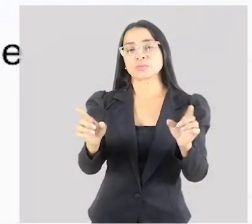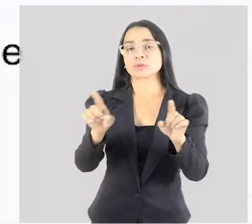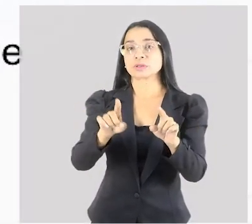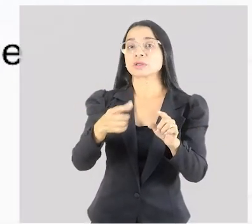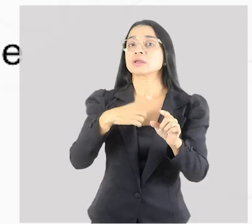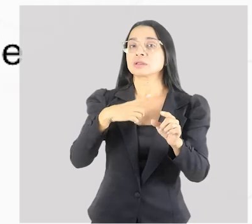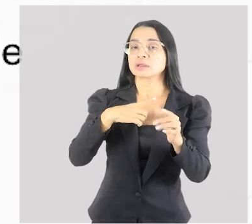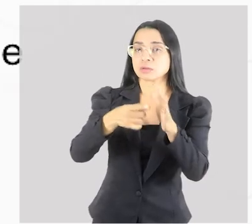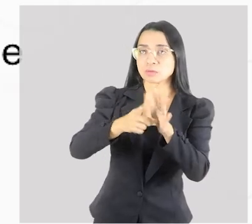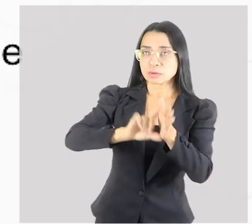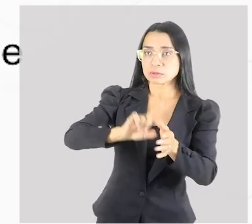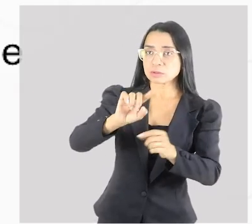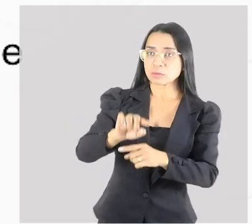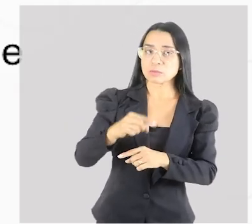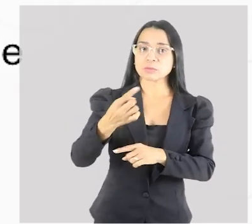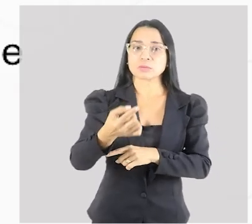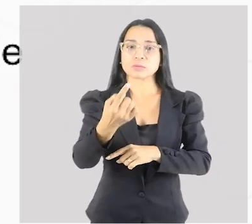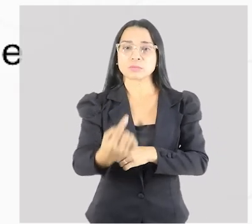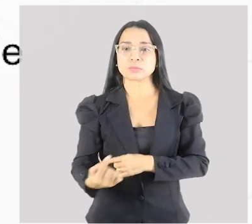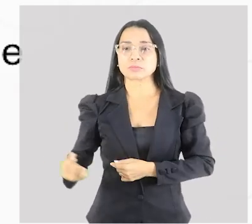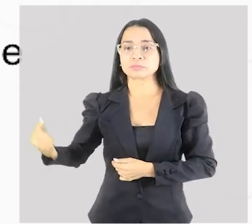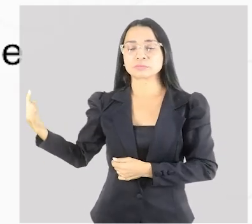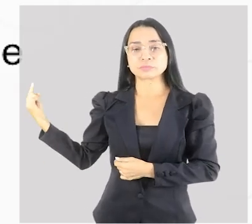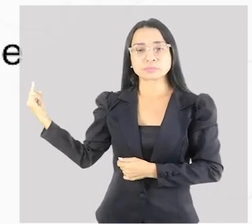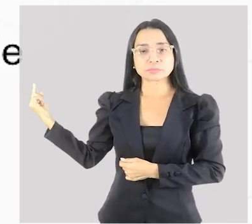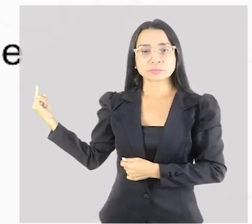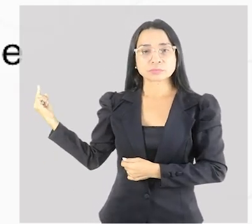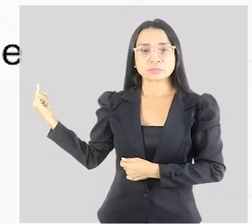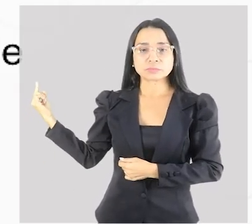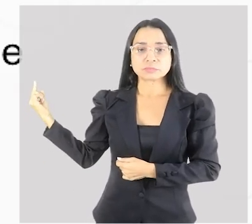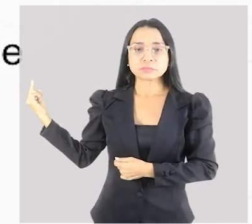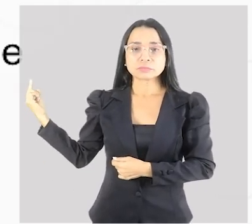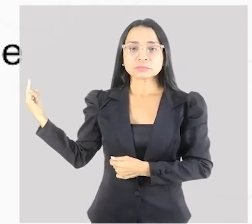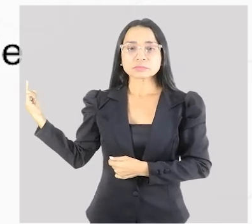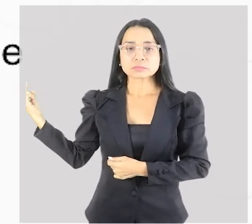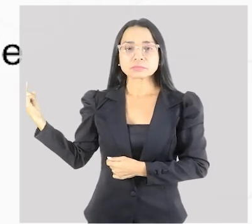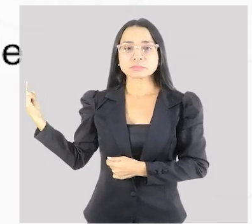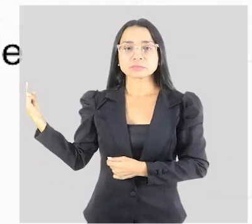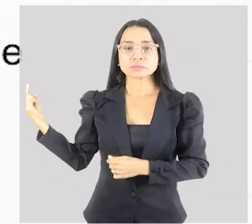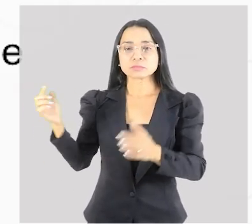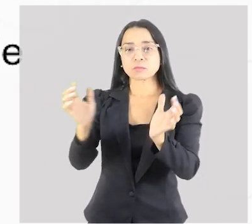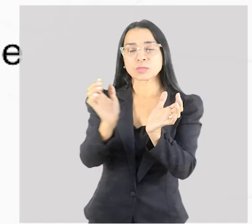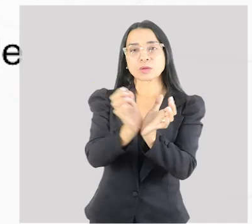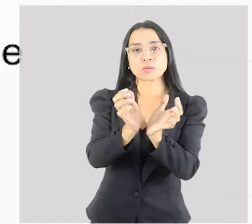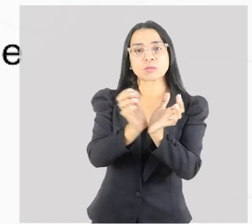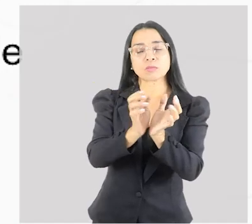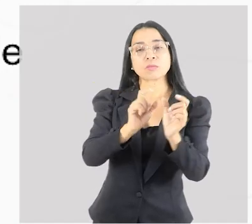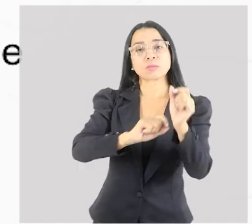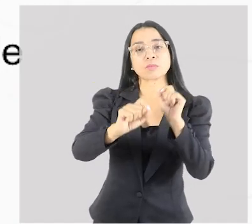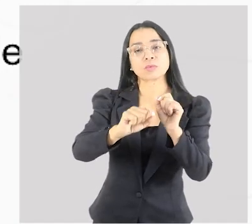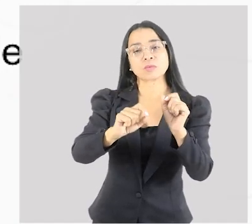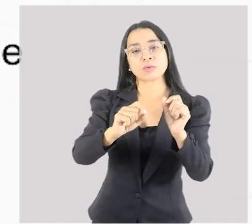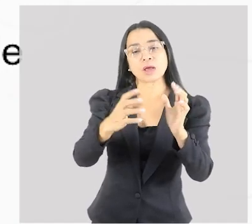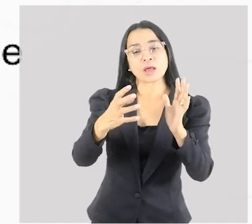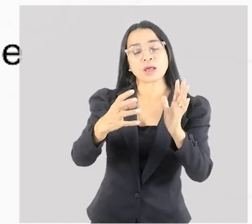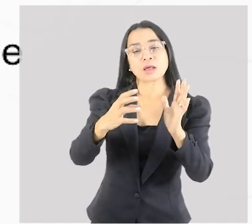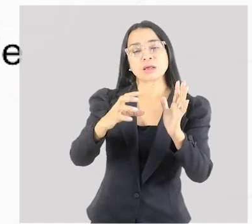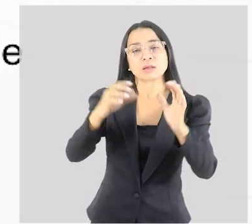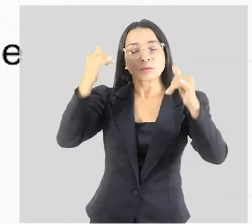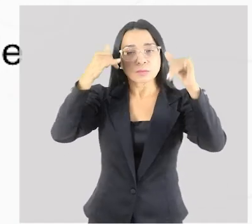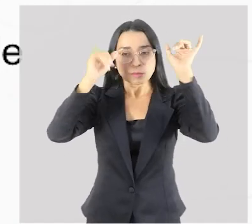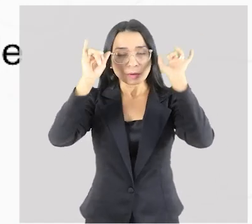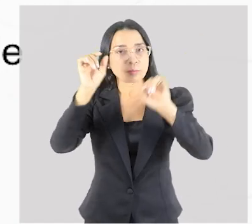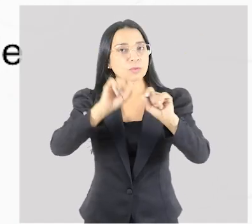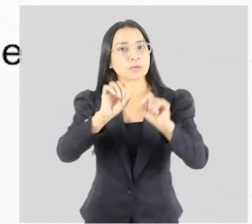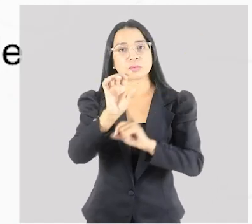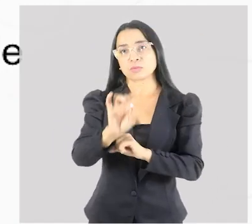O complexo do Bumba Meu Boi é patrimônio cultural imaterial da humanidade. Complexo do Bumba Meu Boi, não só a manifestação. Por que é chamado de complexo?